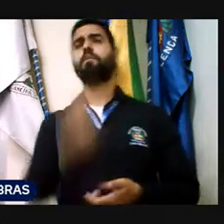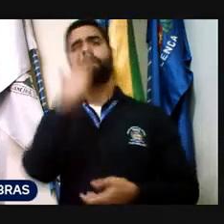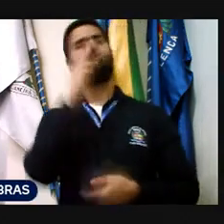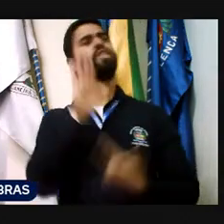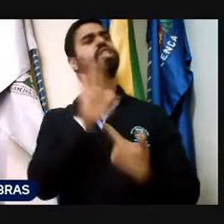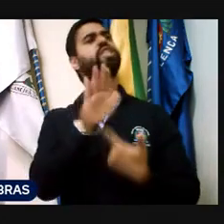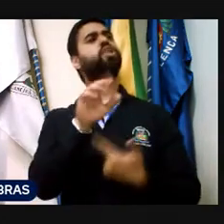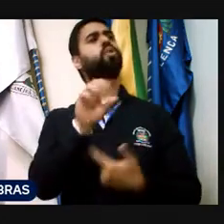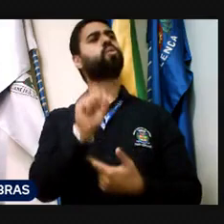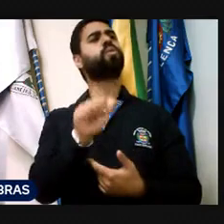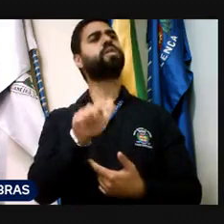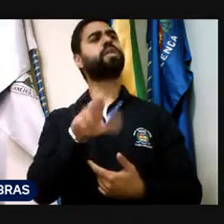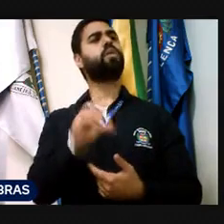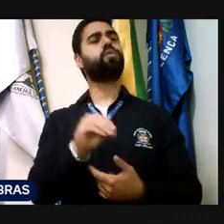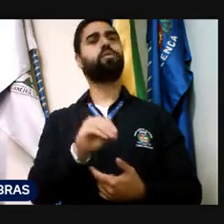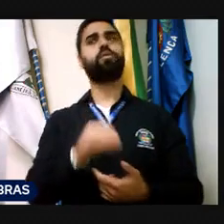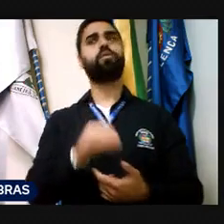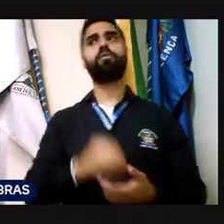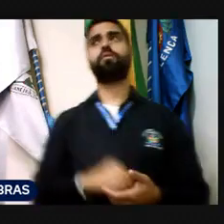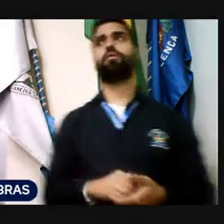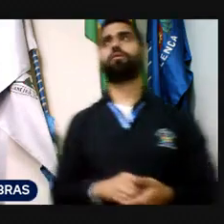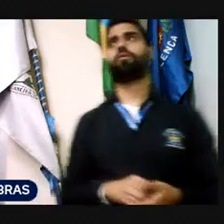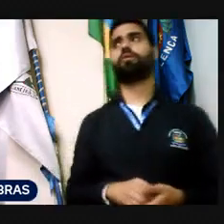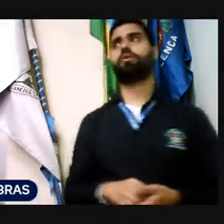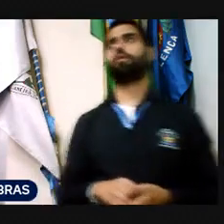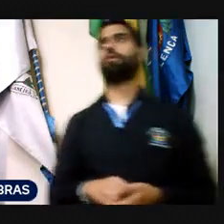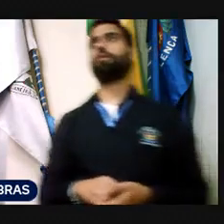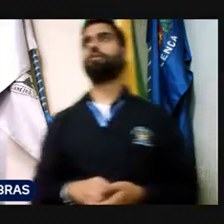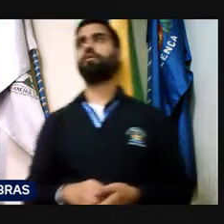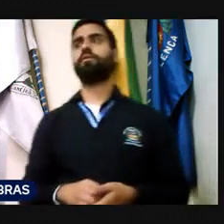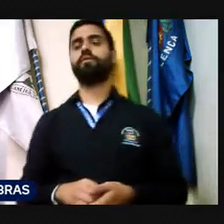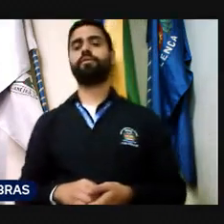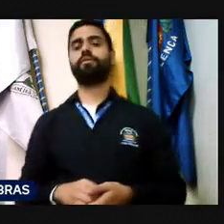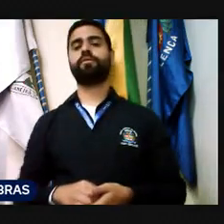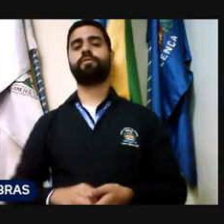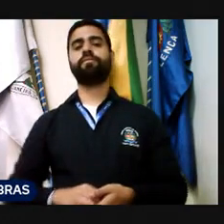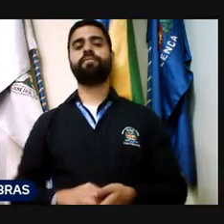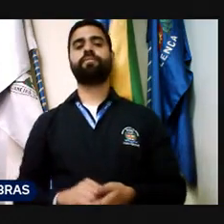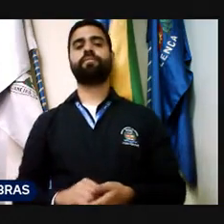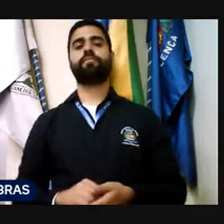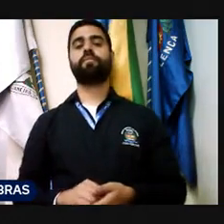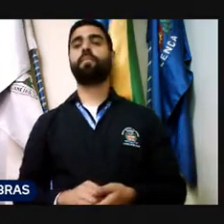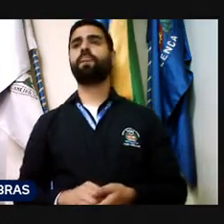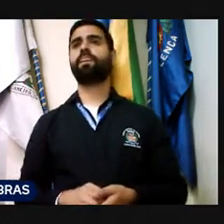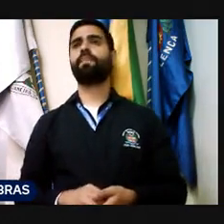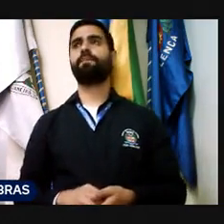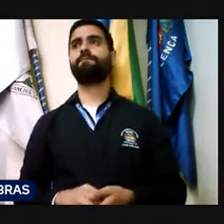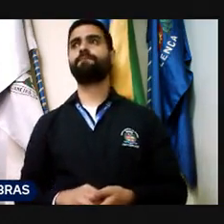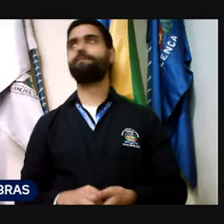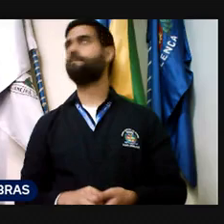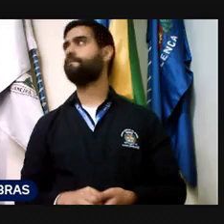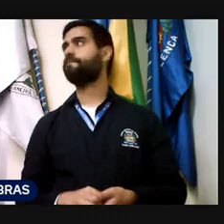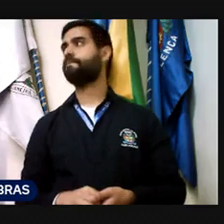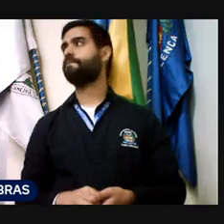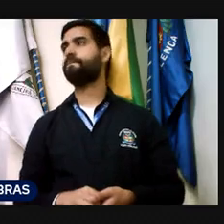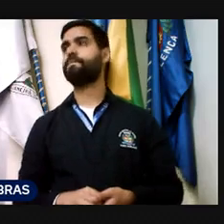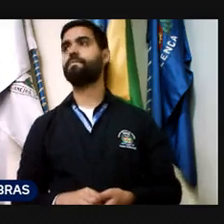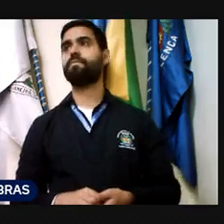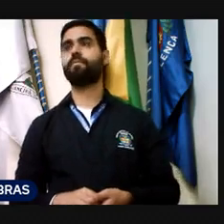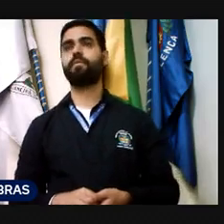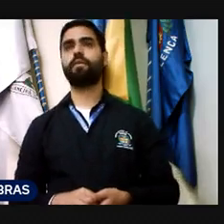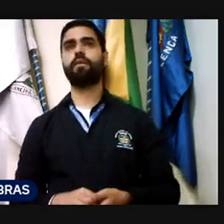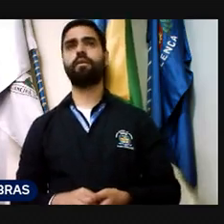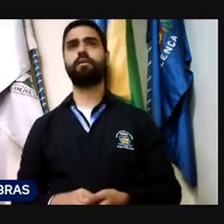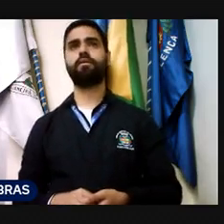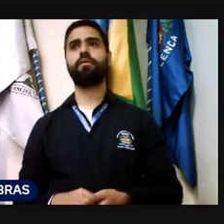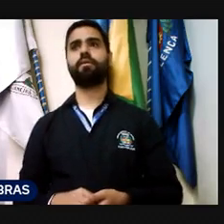Saulo, ainda não era vereador na oportunidade. E em frente ali, Saulo, me pediram com